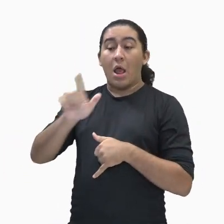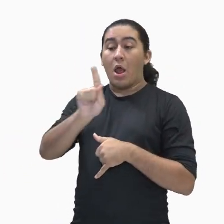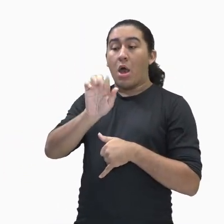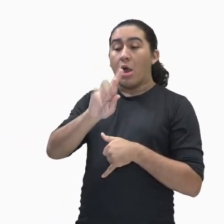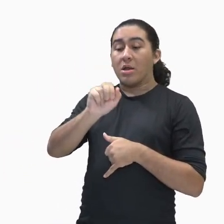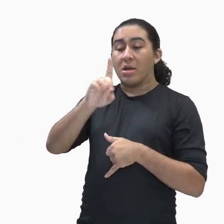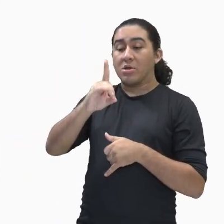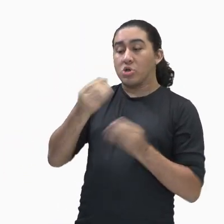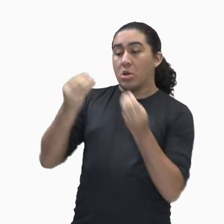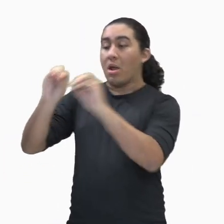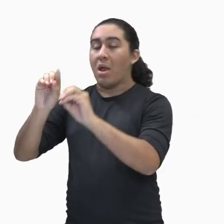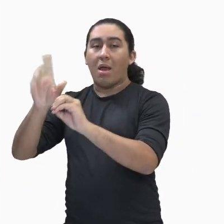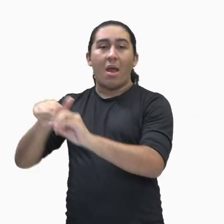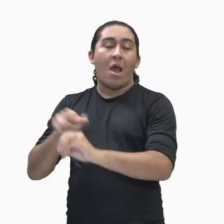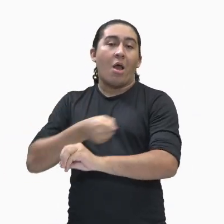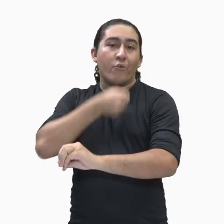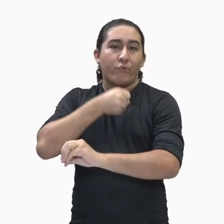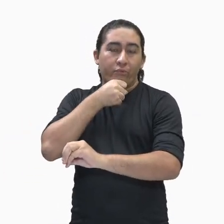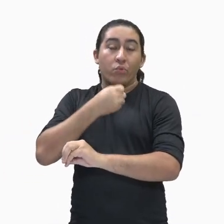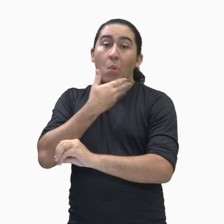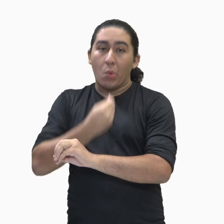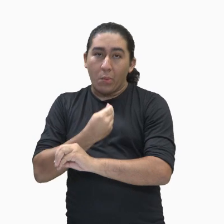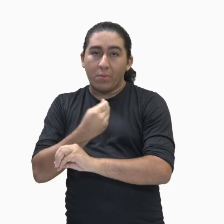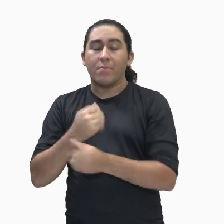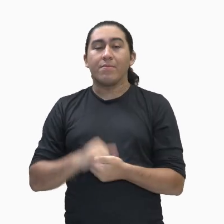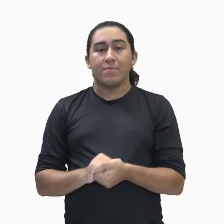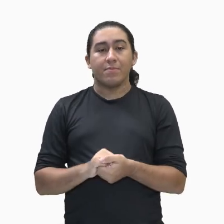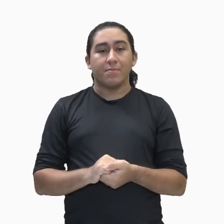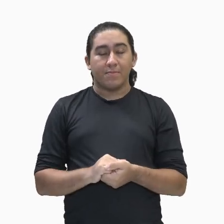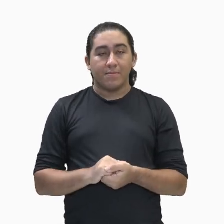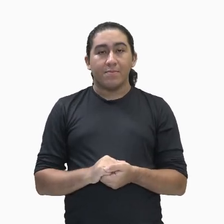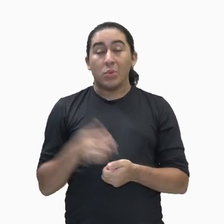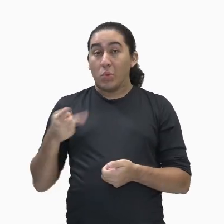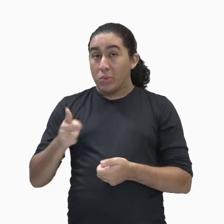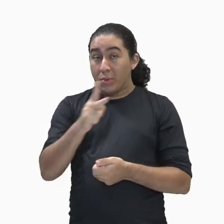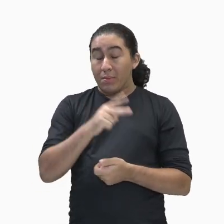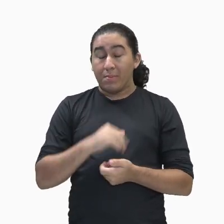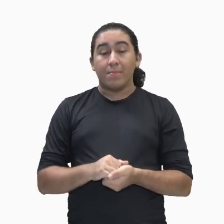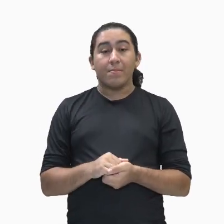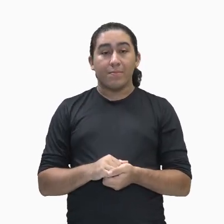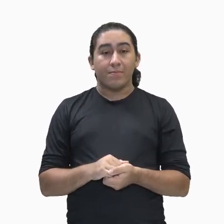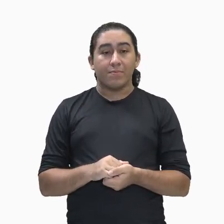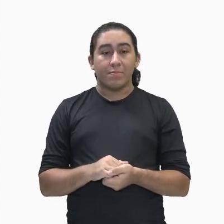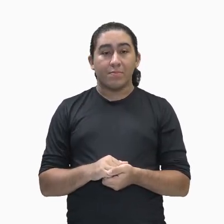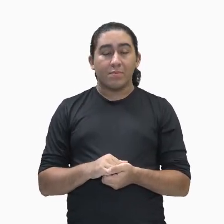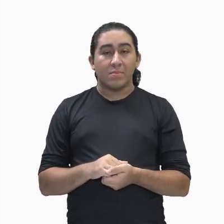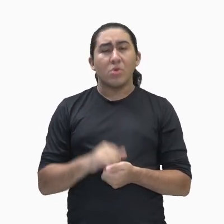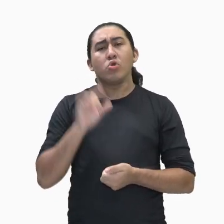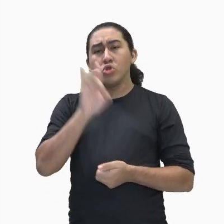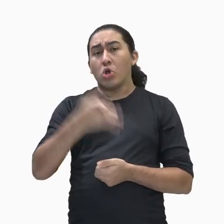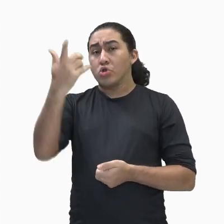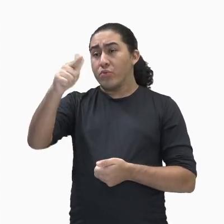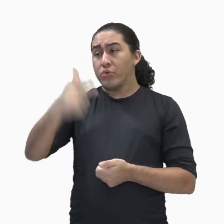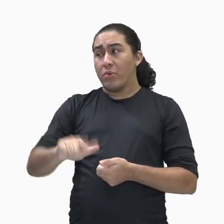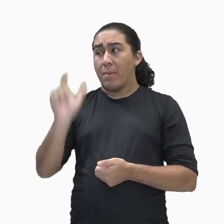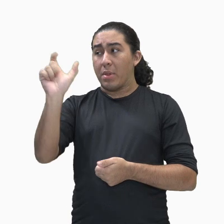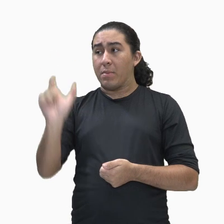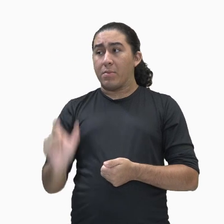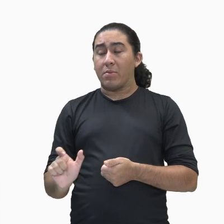pai. Então, colocou o grand, virou avô, certo? Continuando, ainda vai ser só a repetição dessa palavra grand aí,